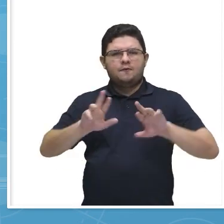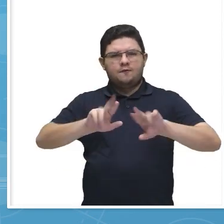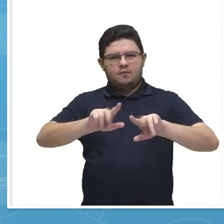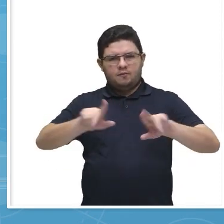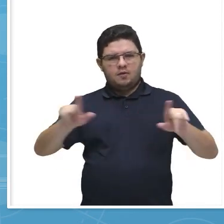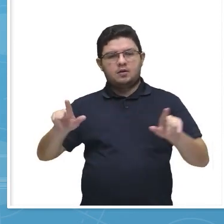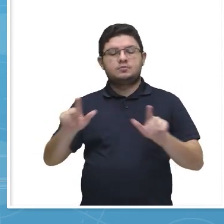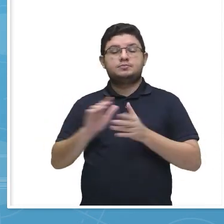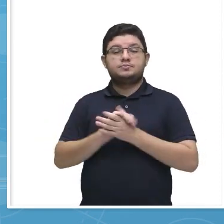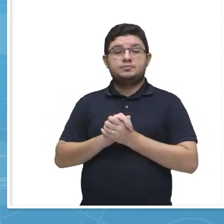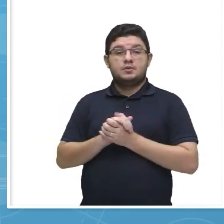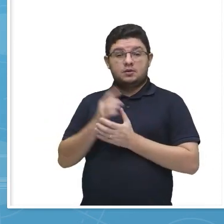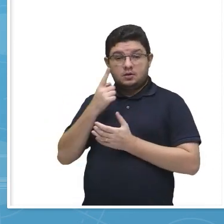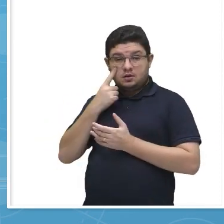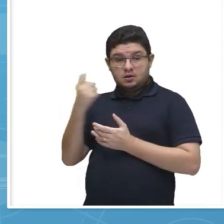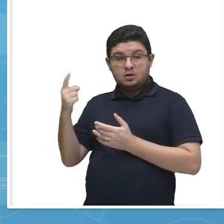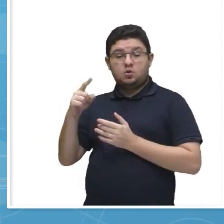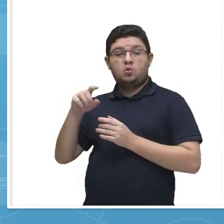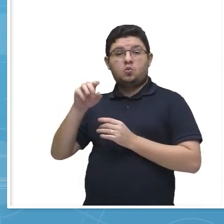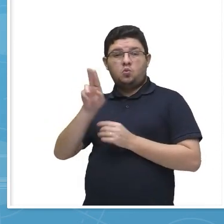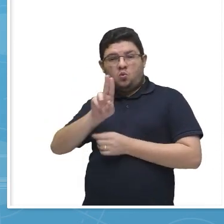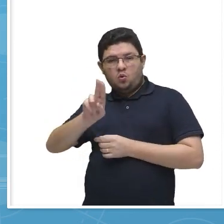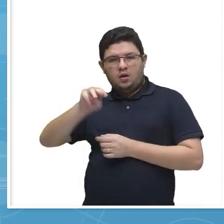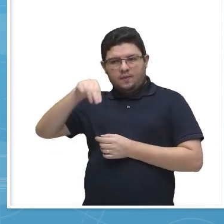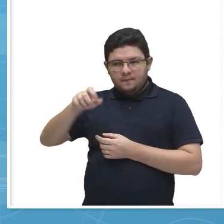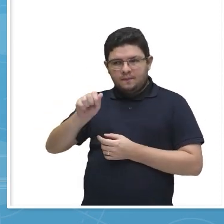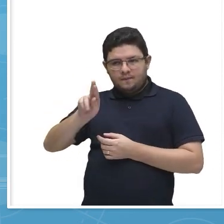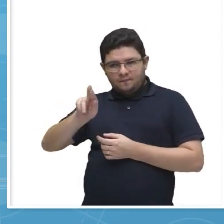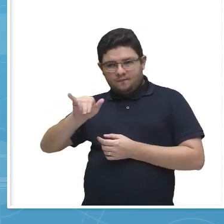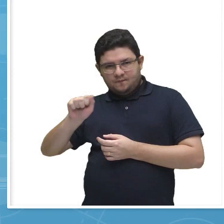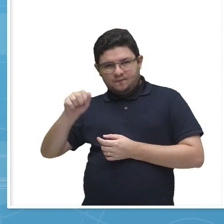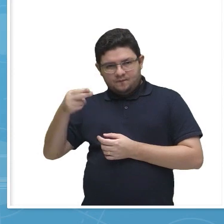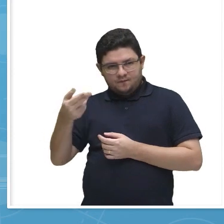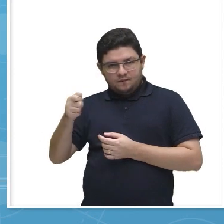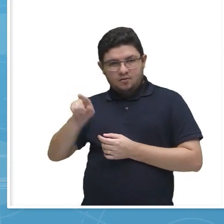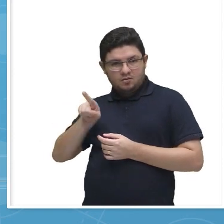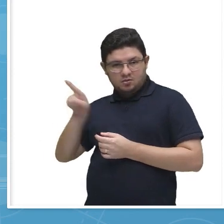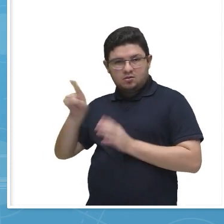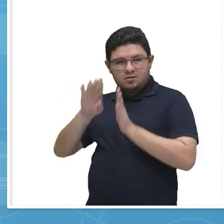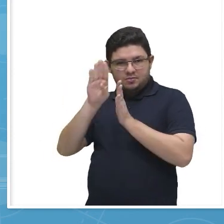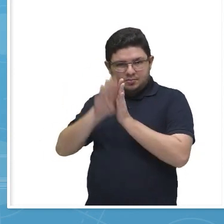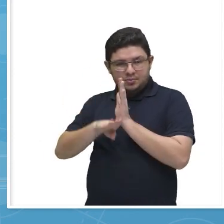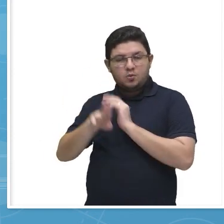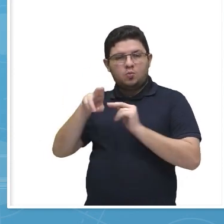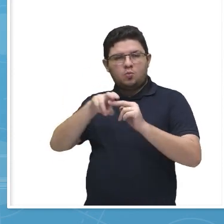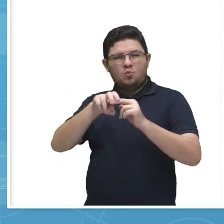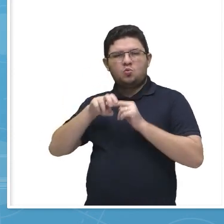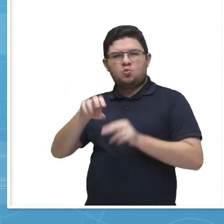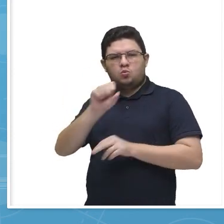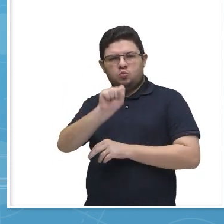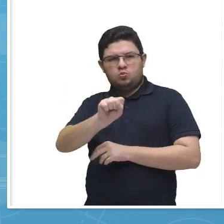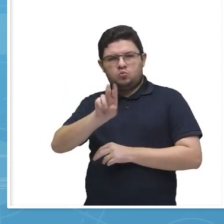nosso predicado. Percebam que a ação expressa no predicado, comprar. Mariana comprou.